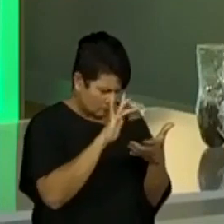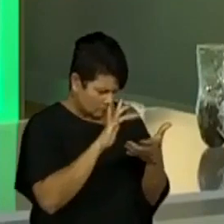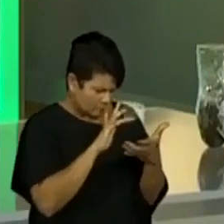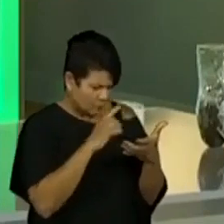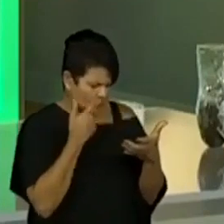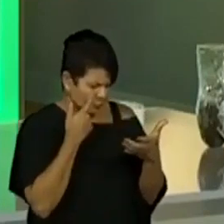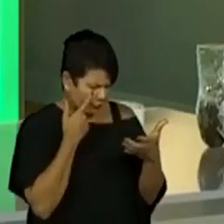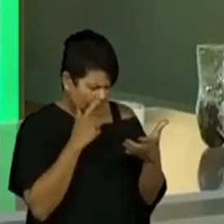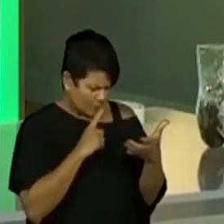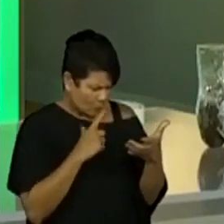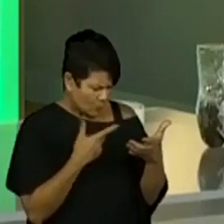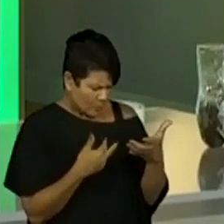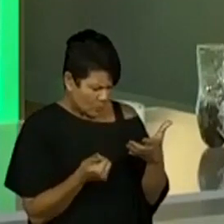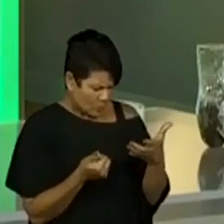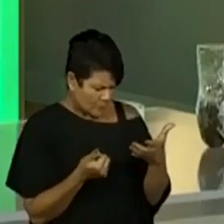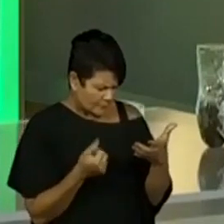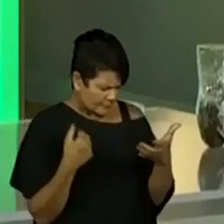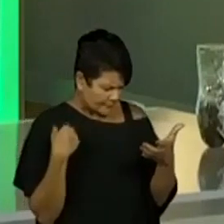ver se tem alguma coisa.